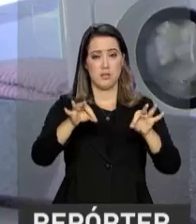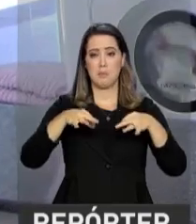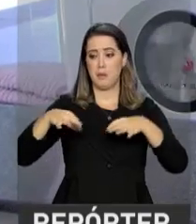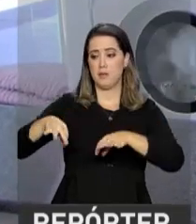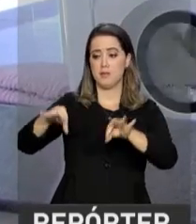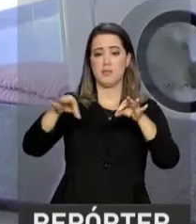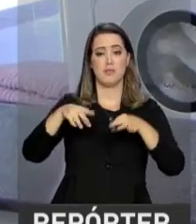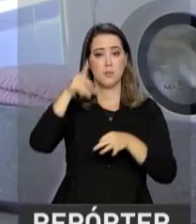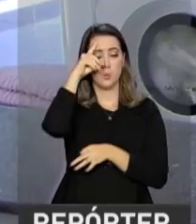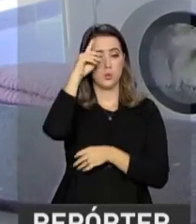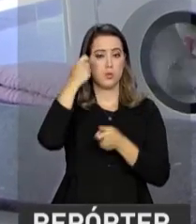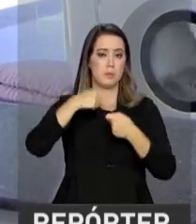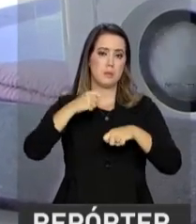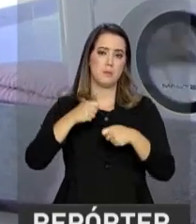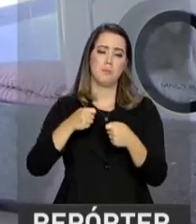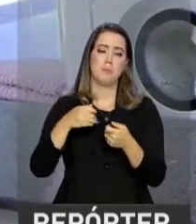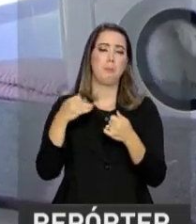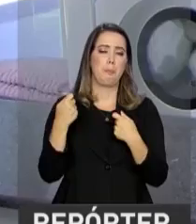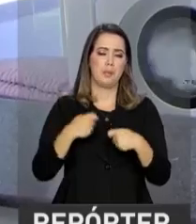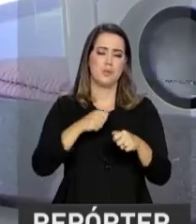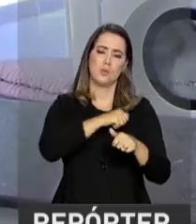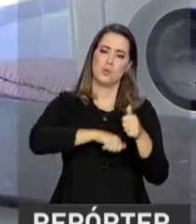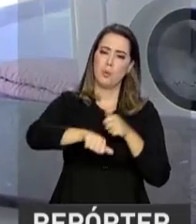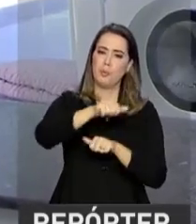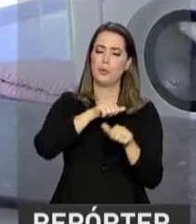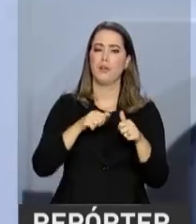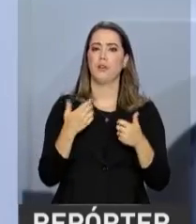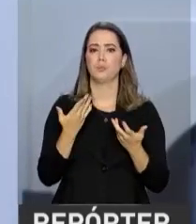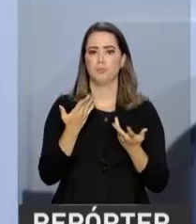que foi obrigada a improvisar para não prejudicar os